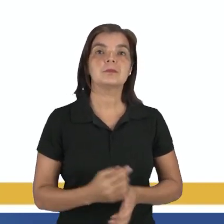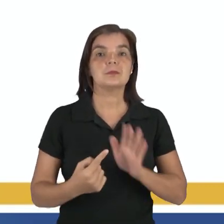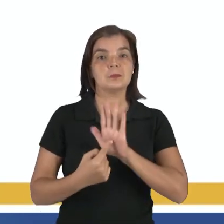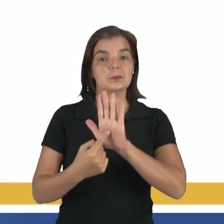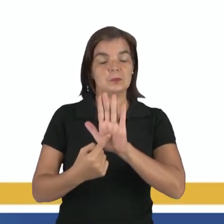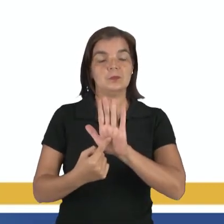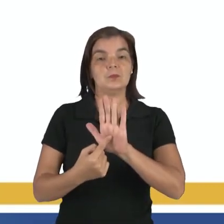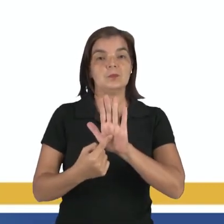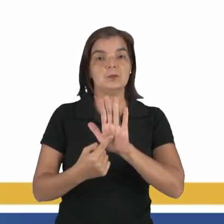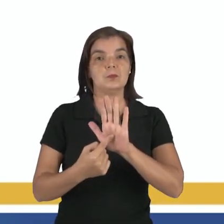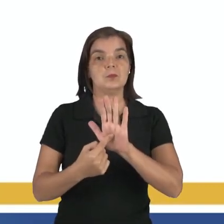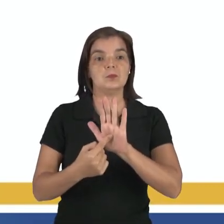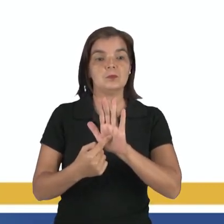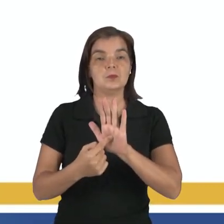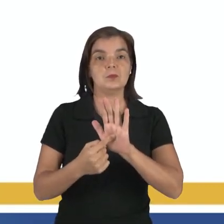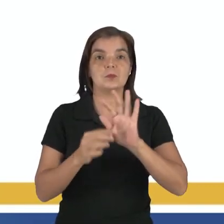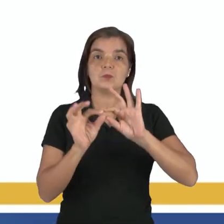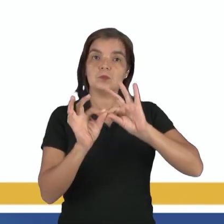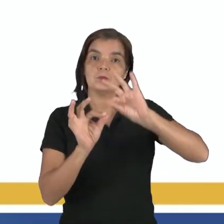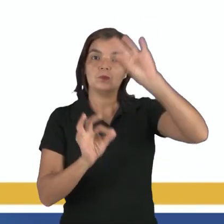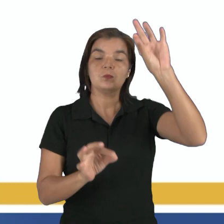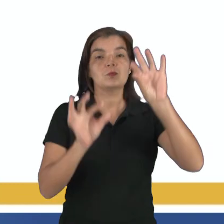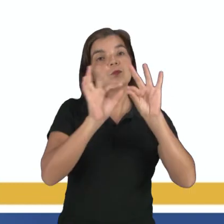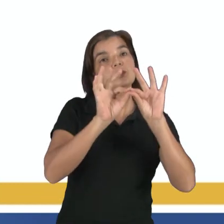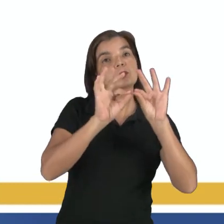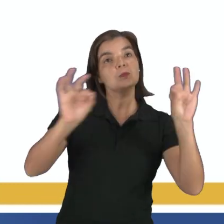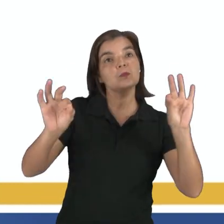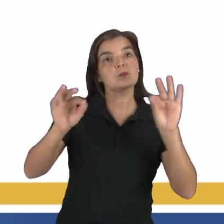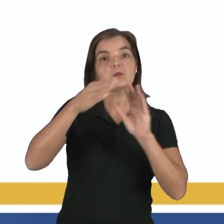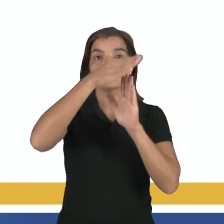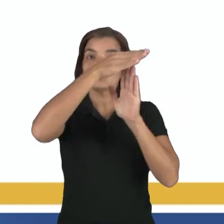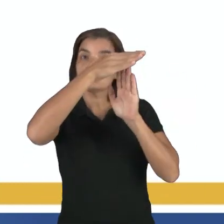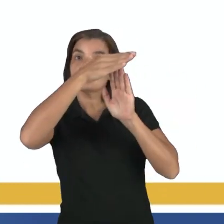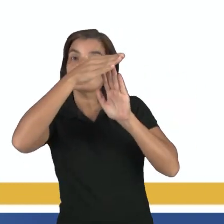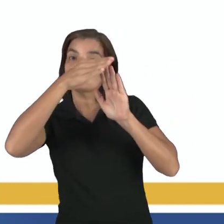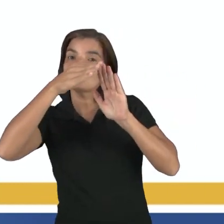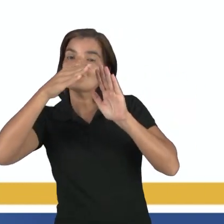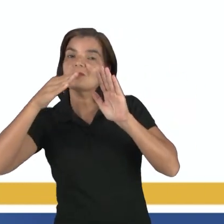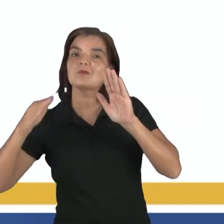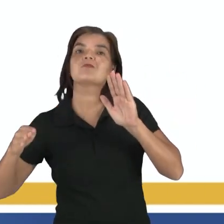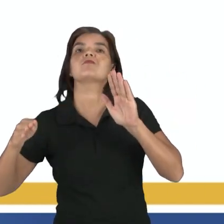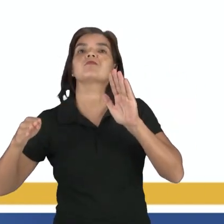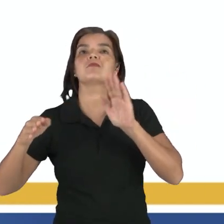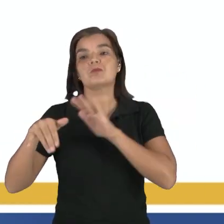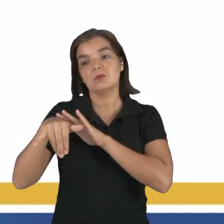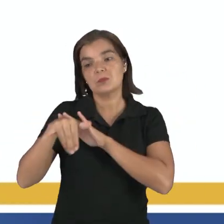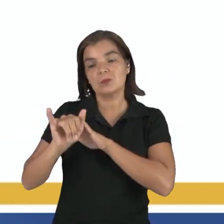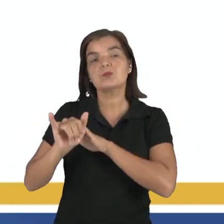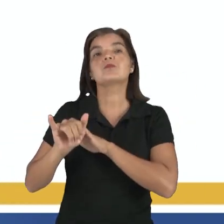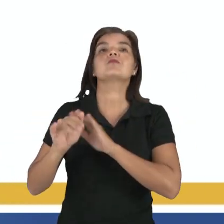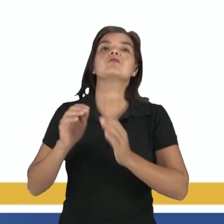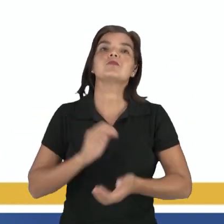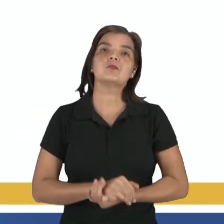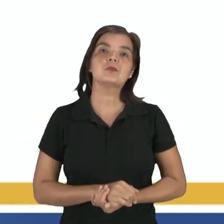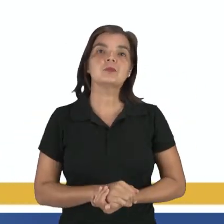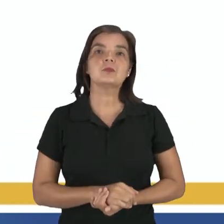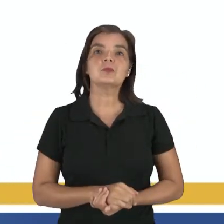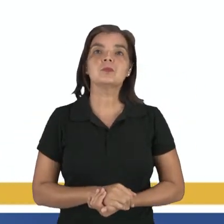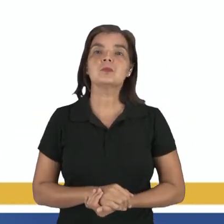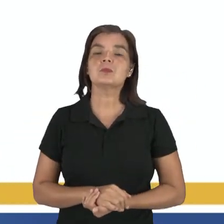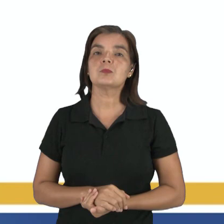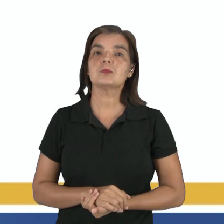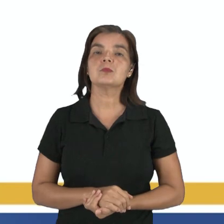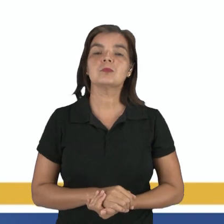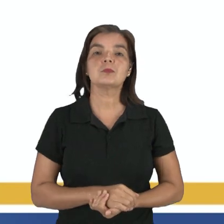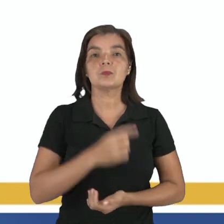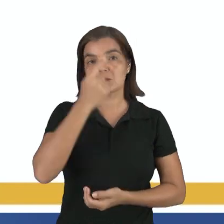E aí nós temos uma tabela decrescente, onde eu tenho minha horizontal, o x, e minha vertical, y. Nós temos